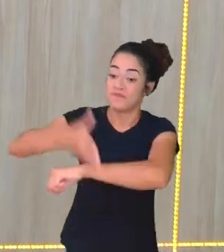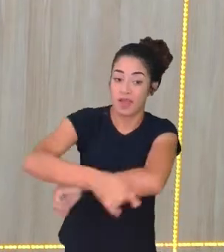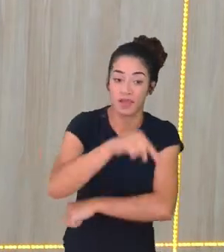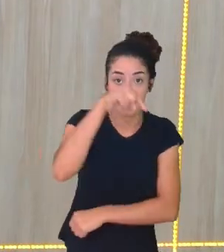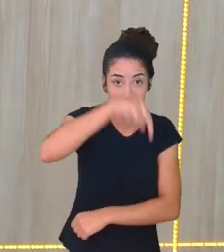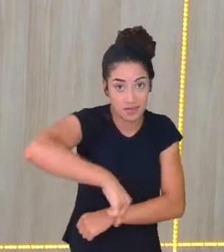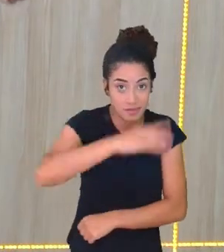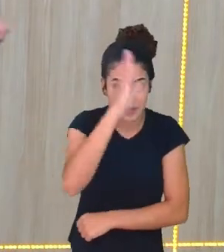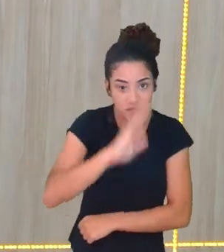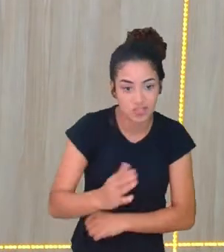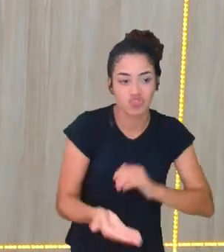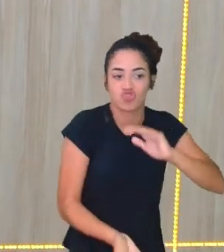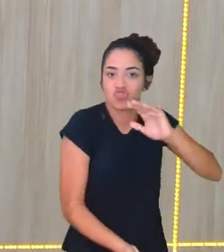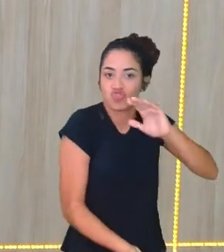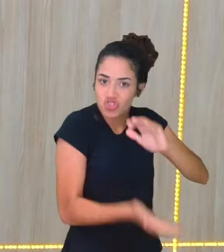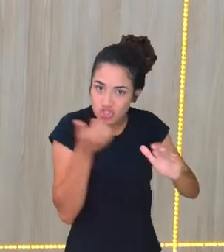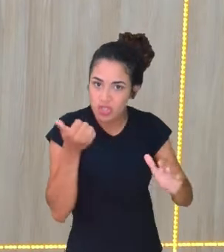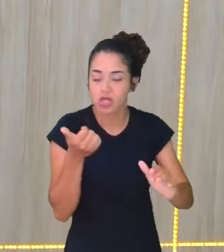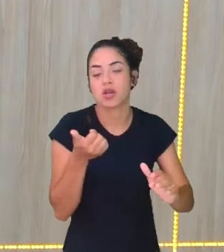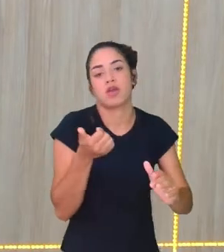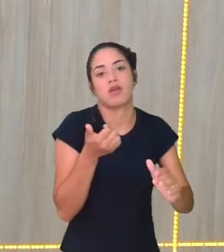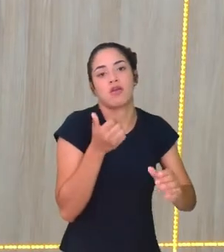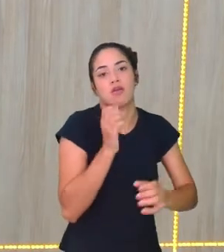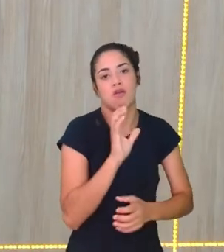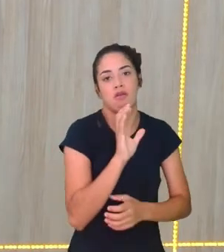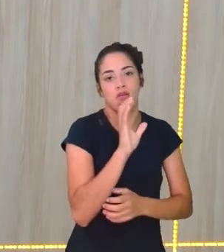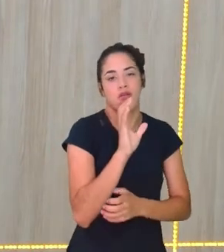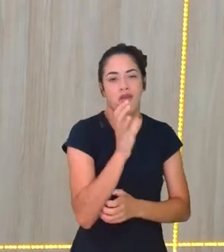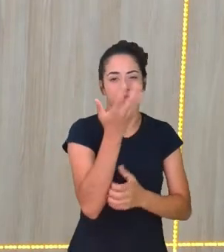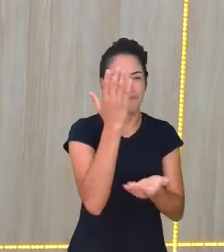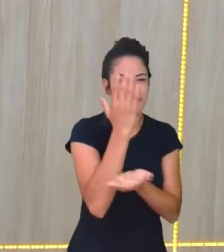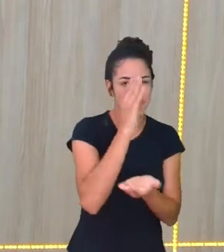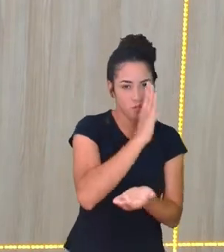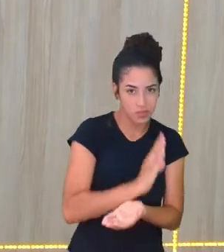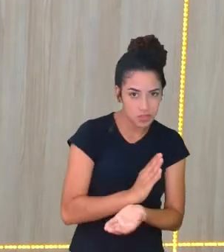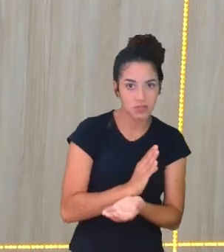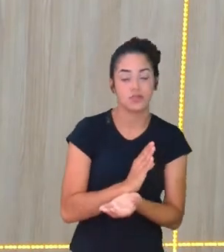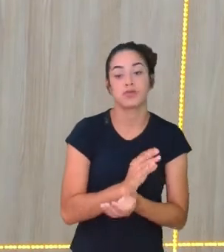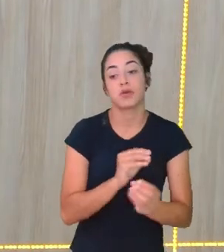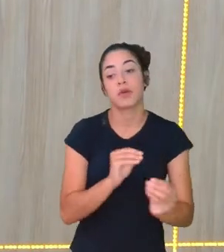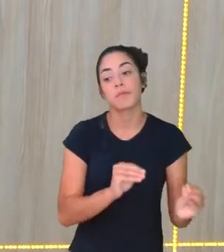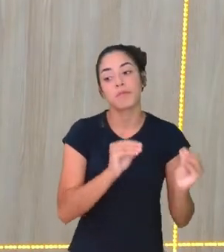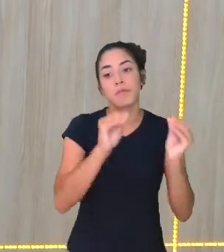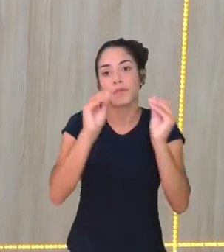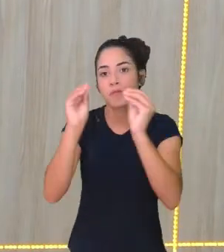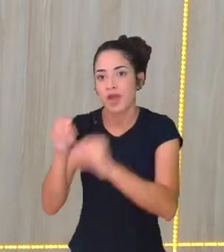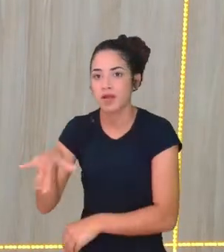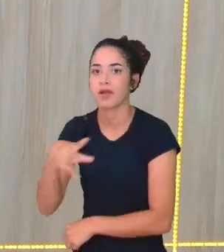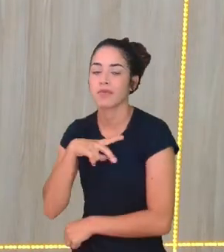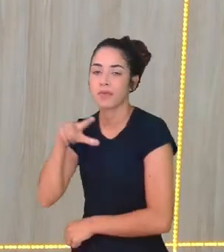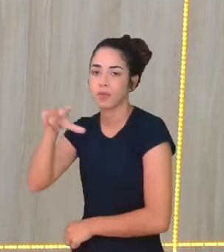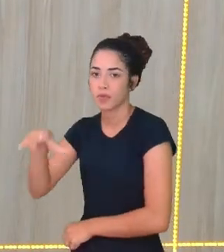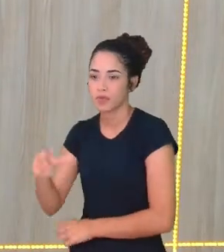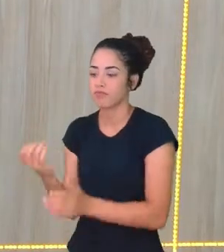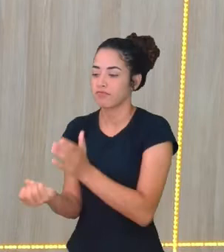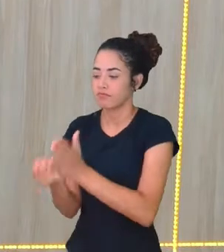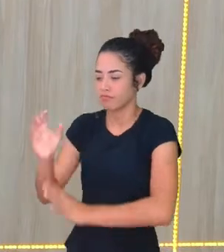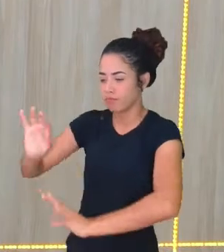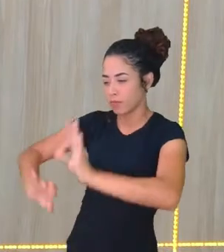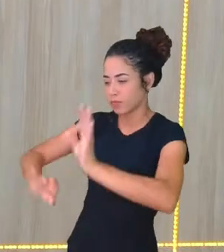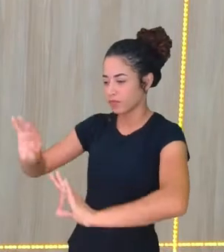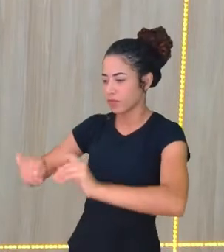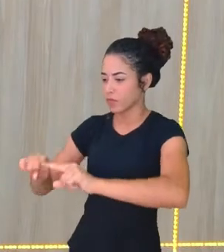Brasil retiravam as matérias primas levar um para Portugal para serem manufaturadas e